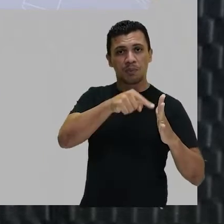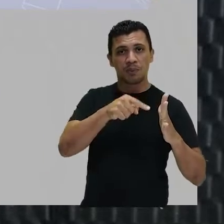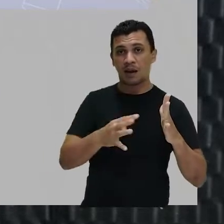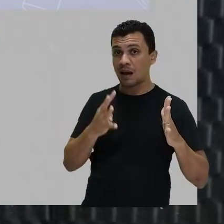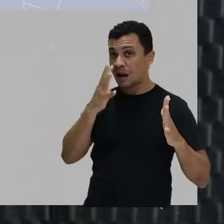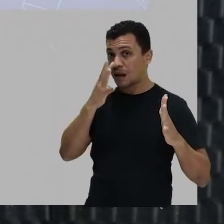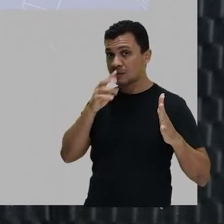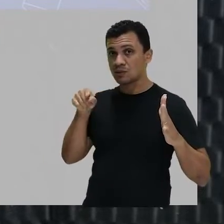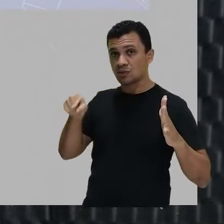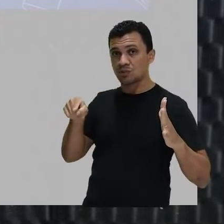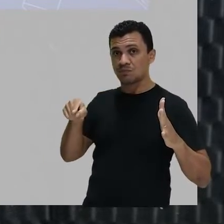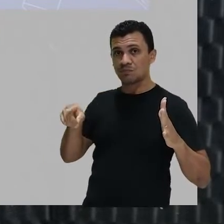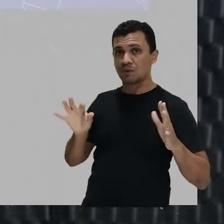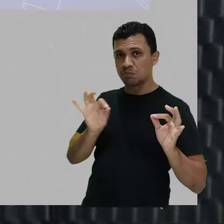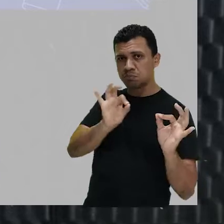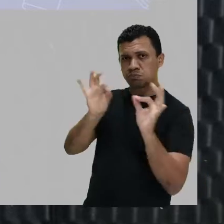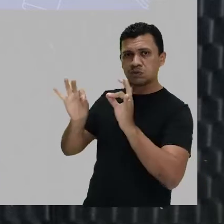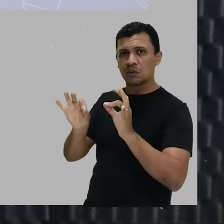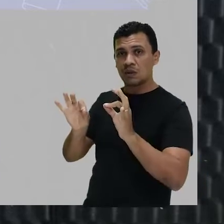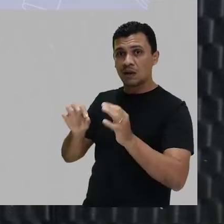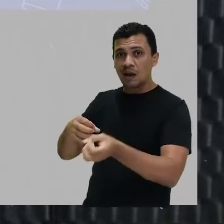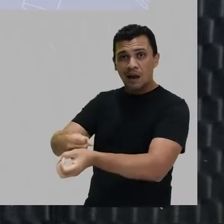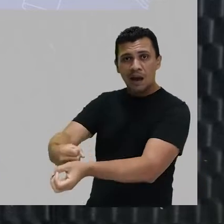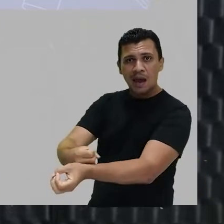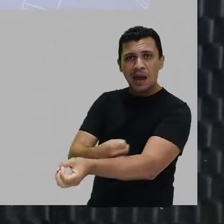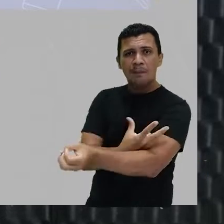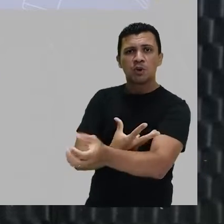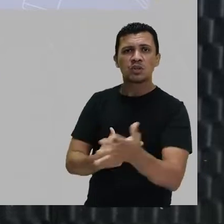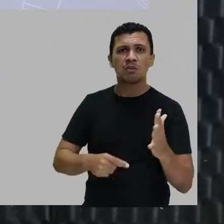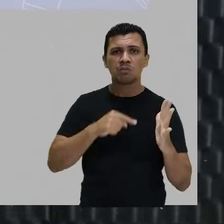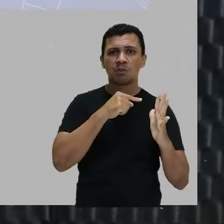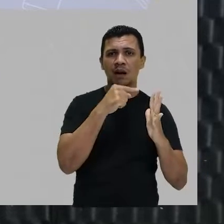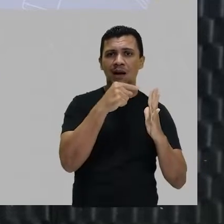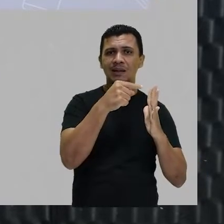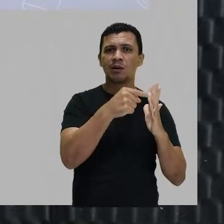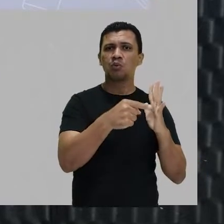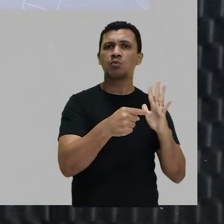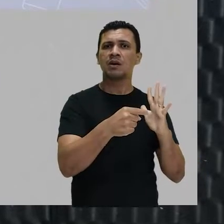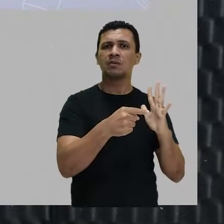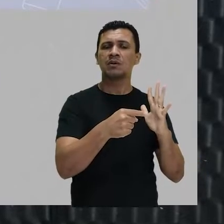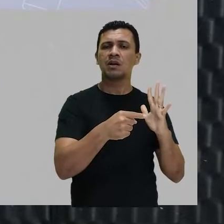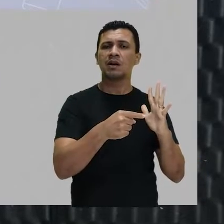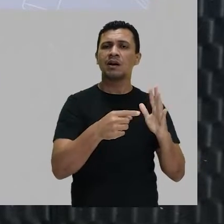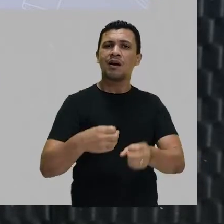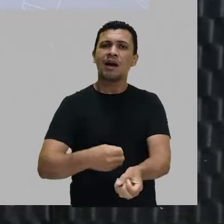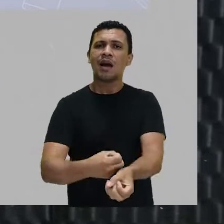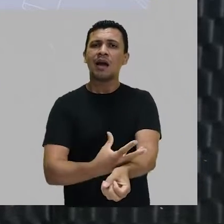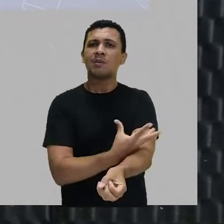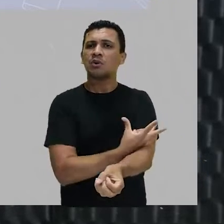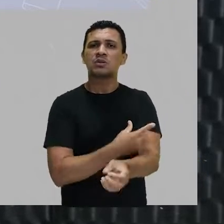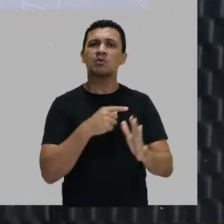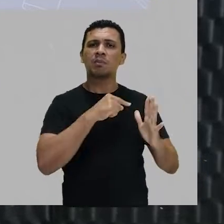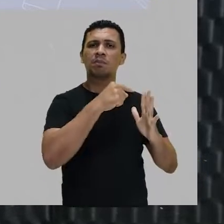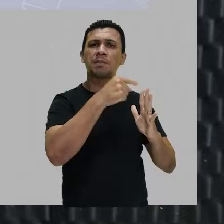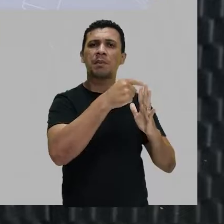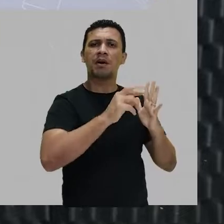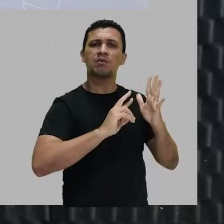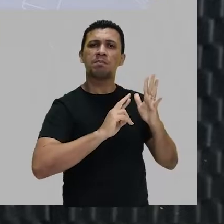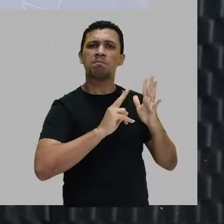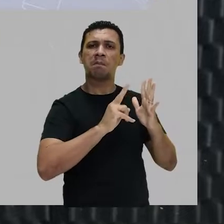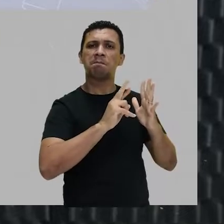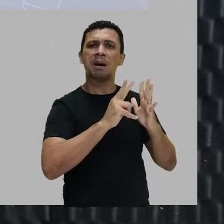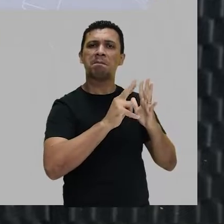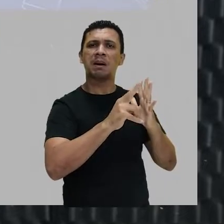peça causou uma série de reações emocionais. Cada uma dessas pessoas tem uma reação